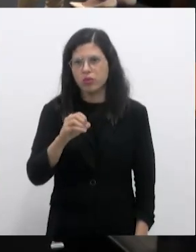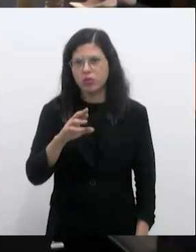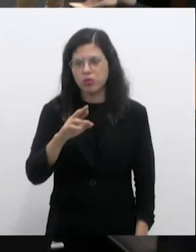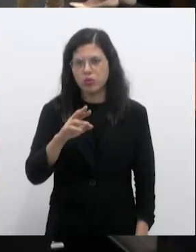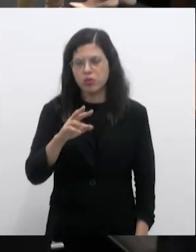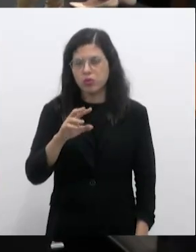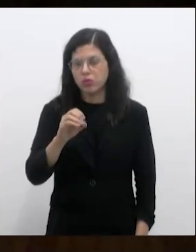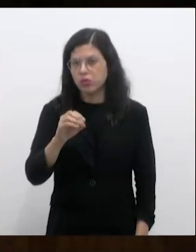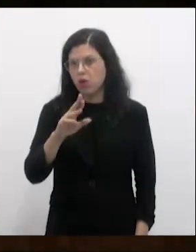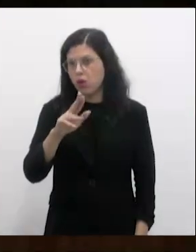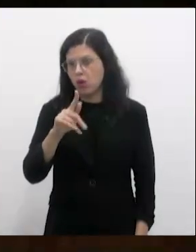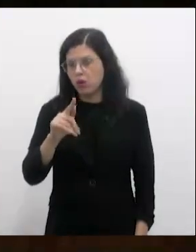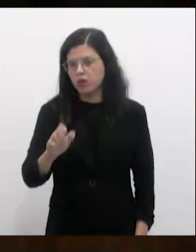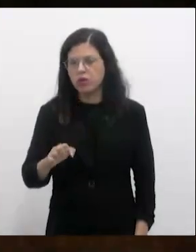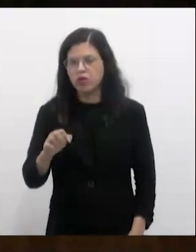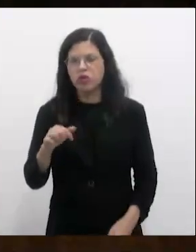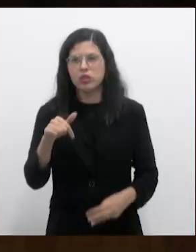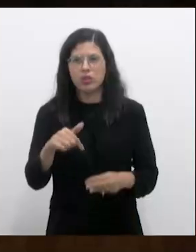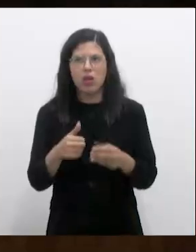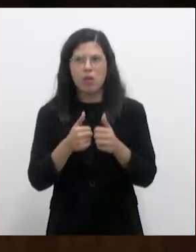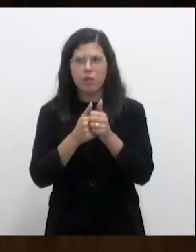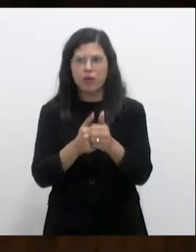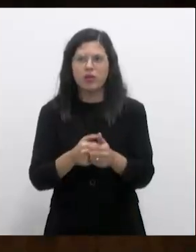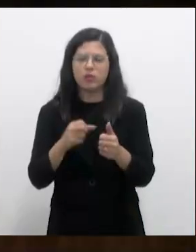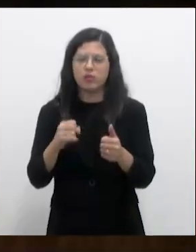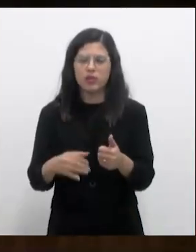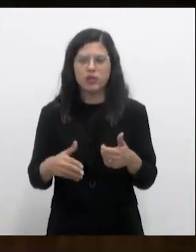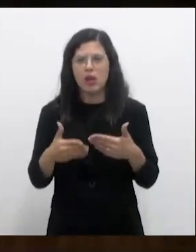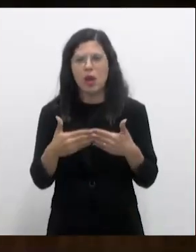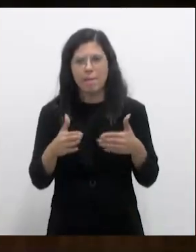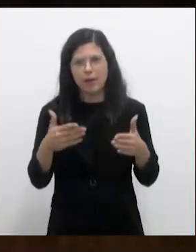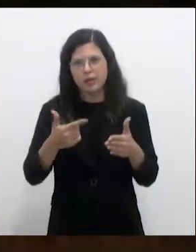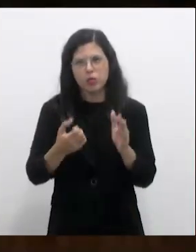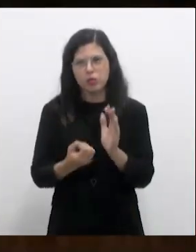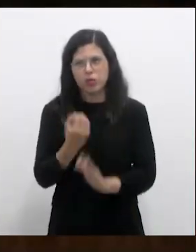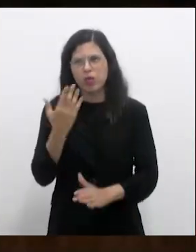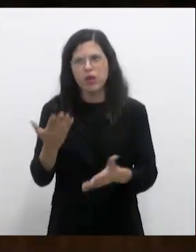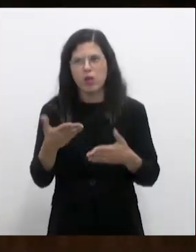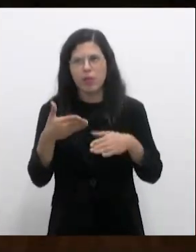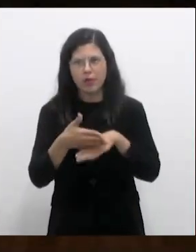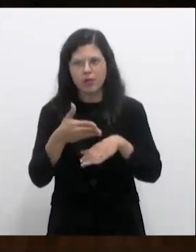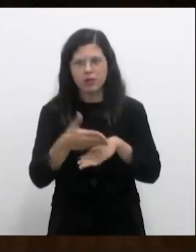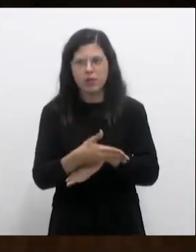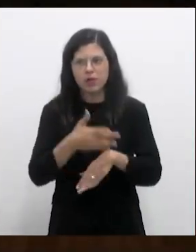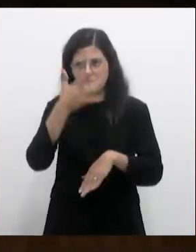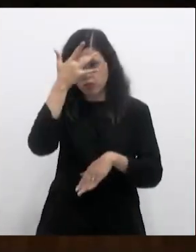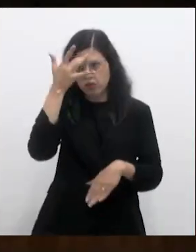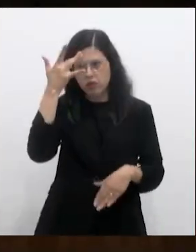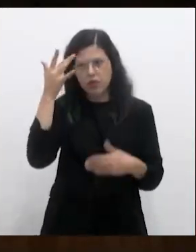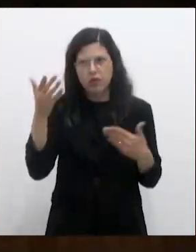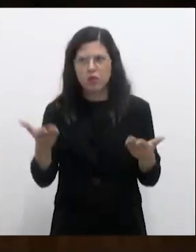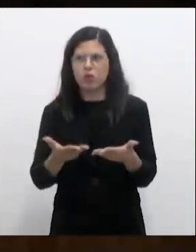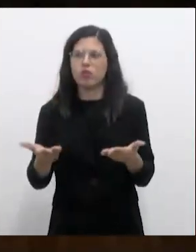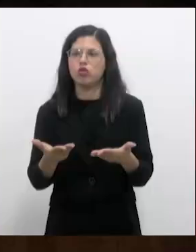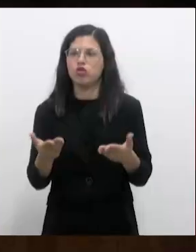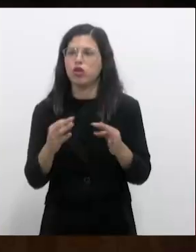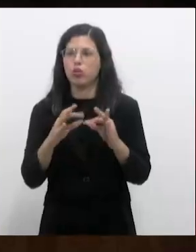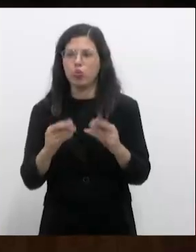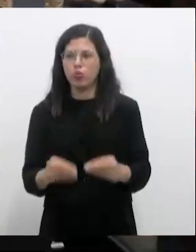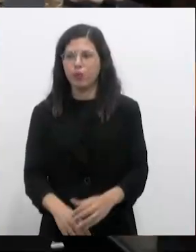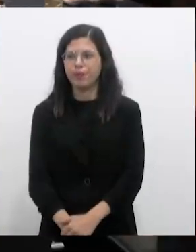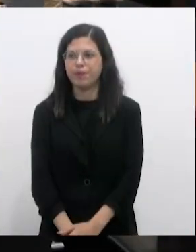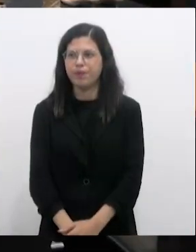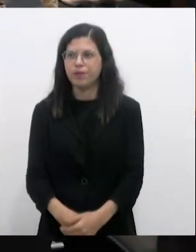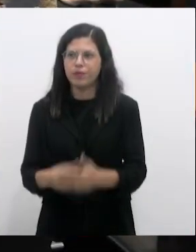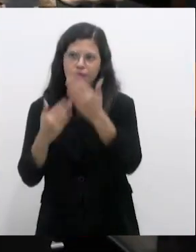de participar desse projeto tão importante. Saúde mental, nos dias de hoje, é tudo. Isso aí.